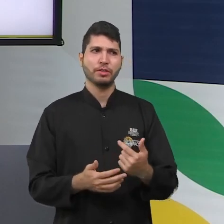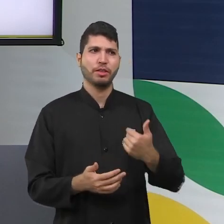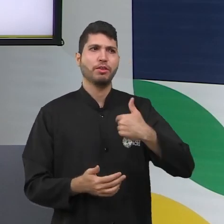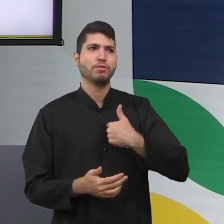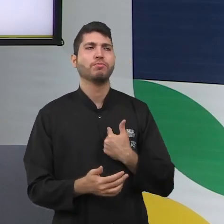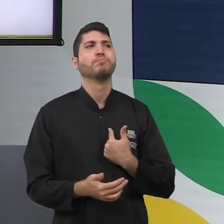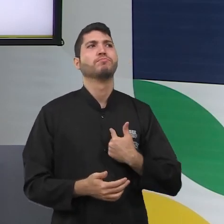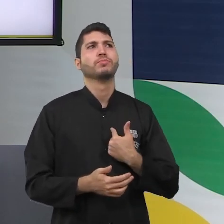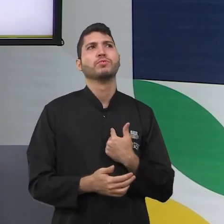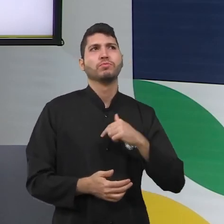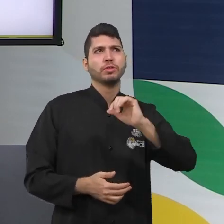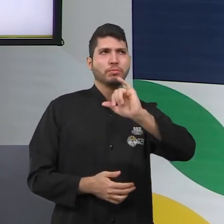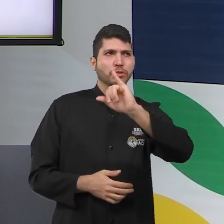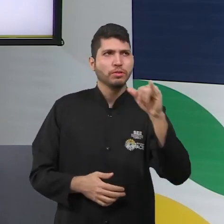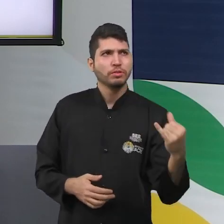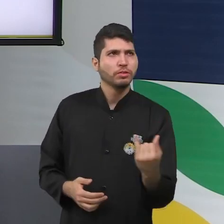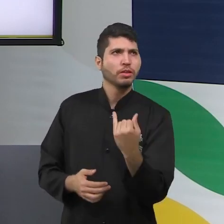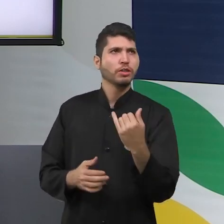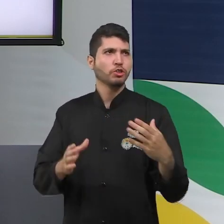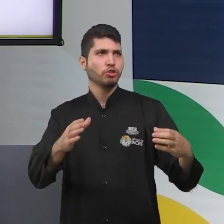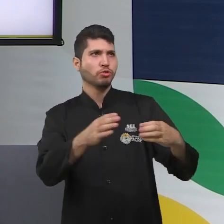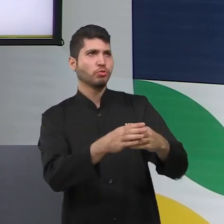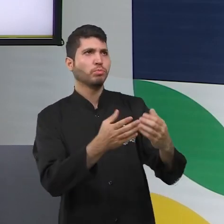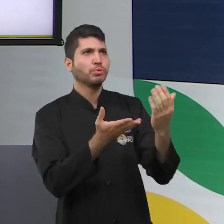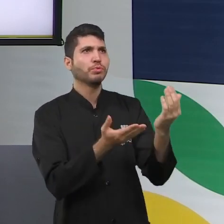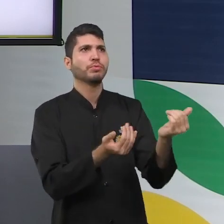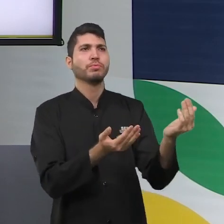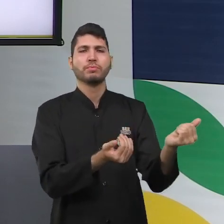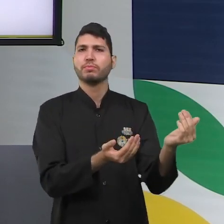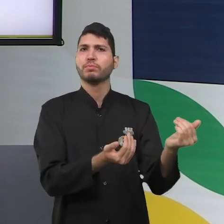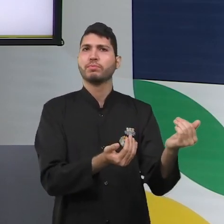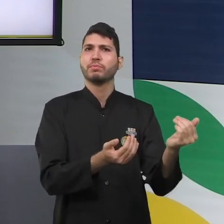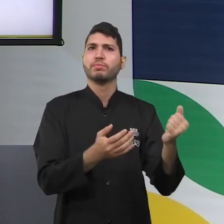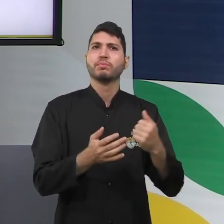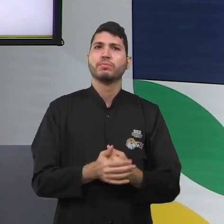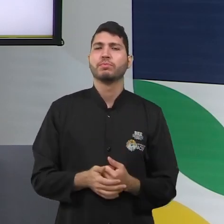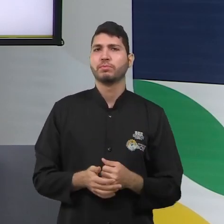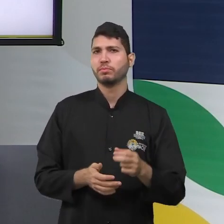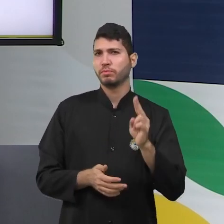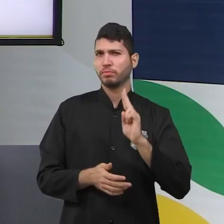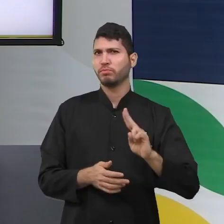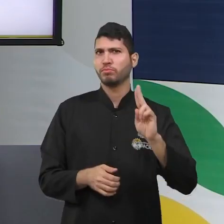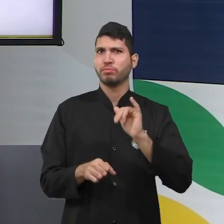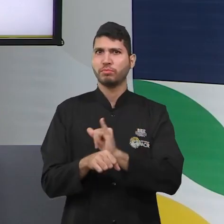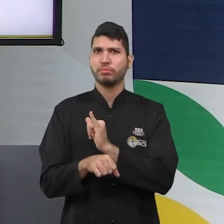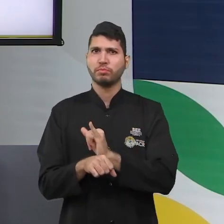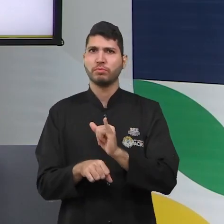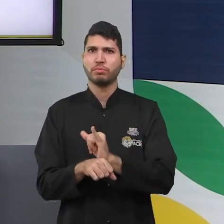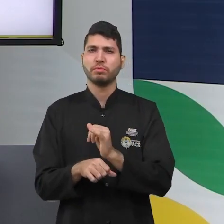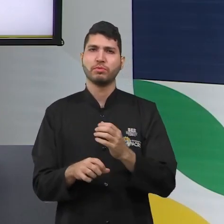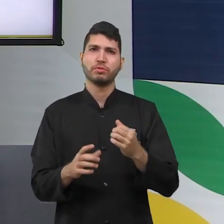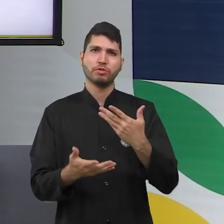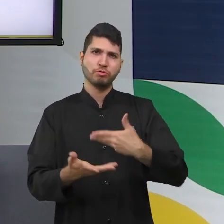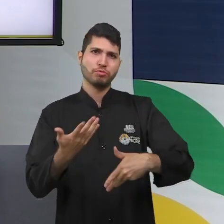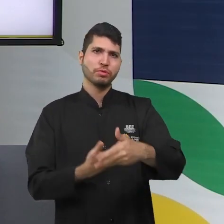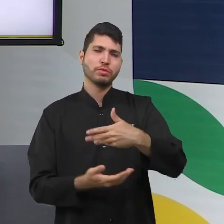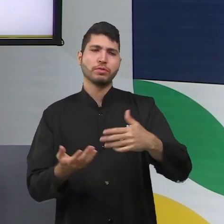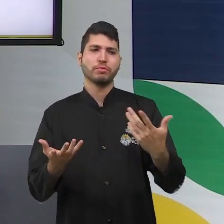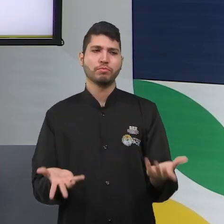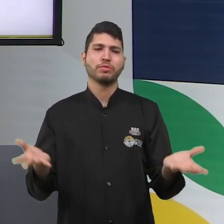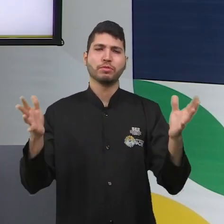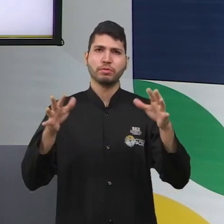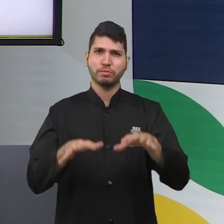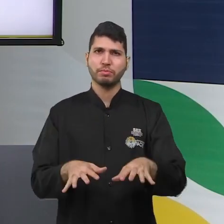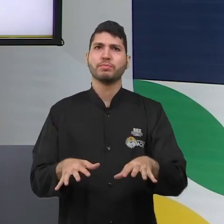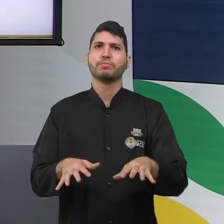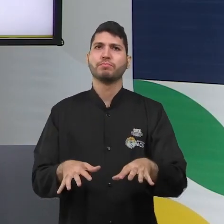e oportunizar às jovens mecanismos de inclusão, de socialização, de pertencimento, que seja, e